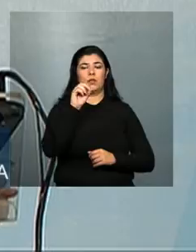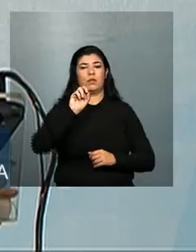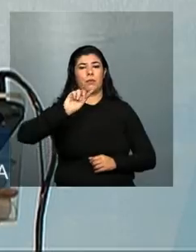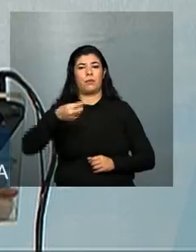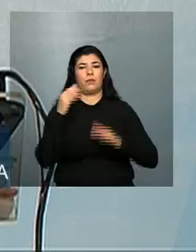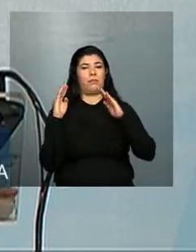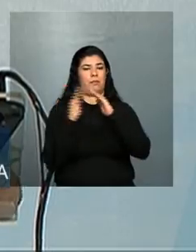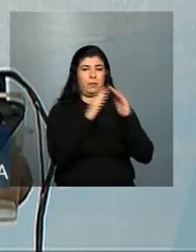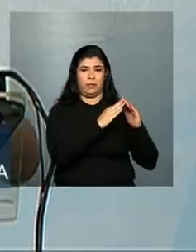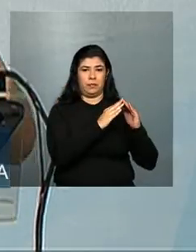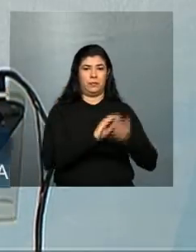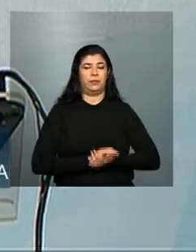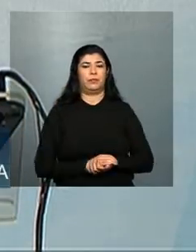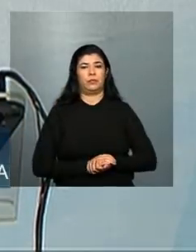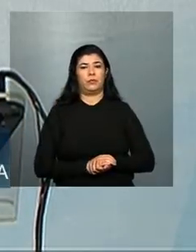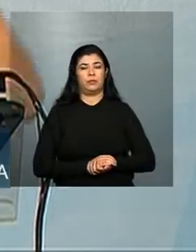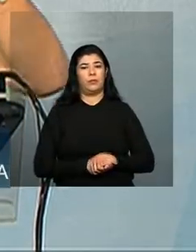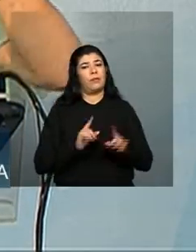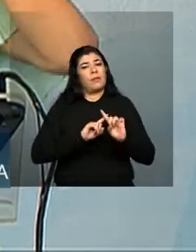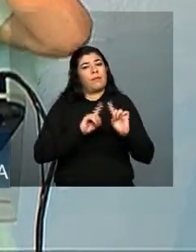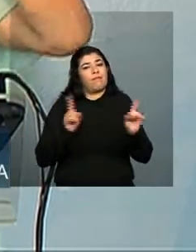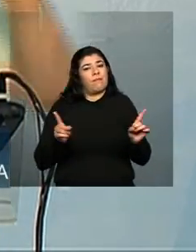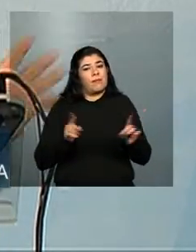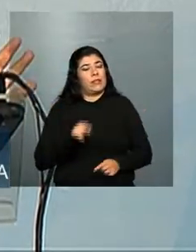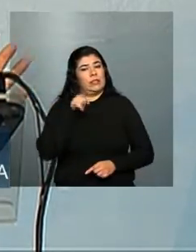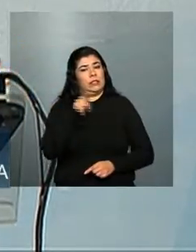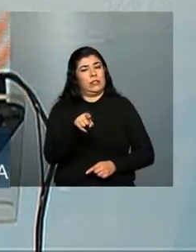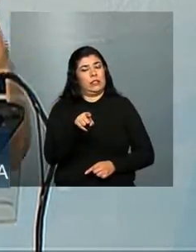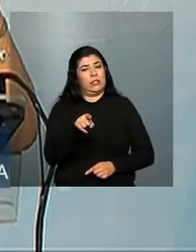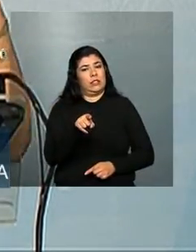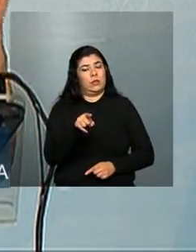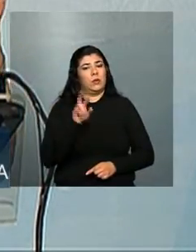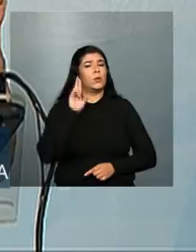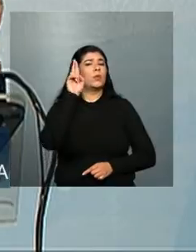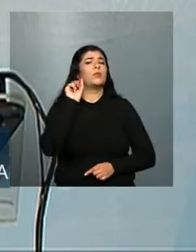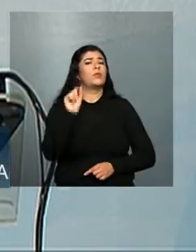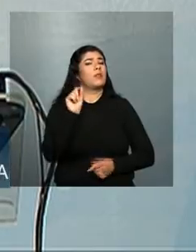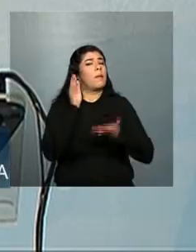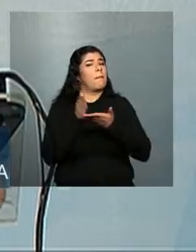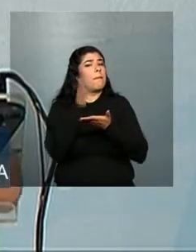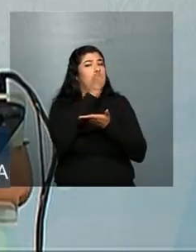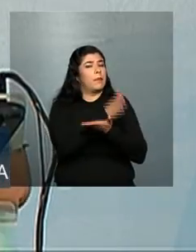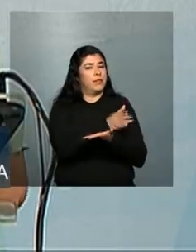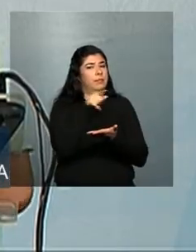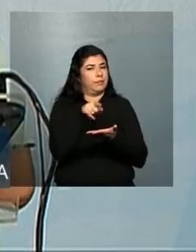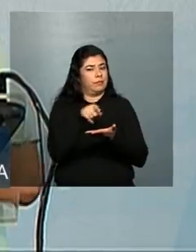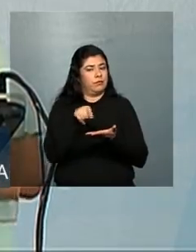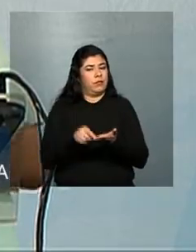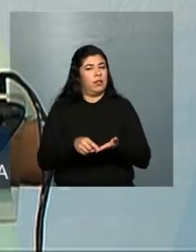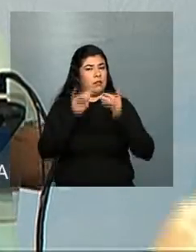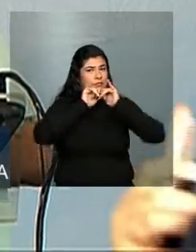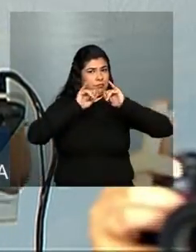1.750.000 moradias. Mas isso é uma parte da notícia. A parte boa